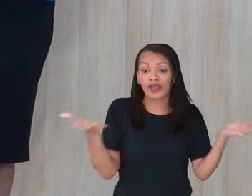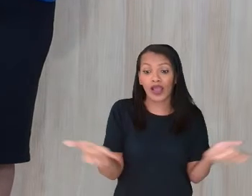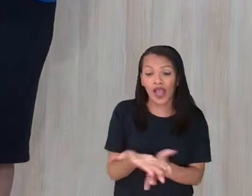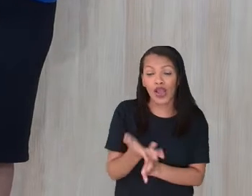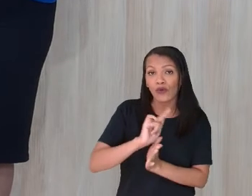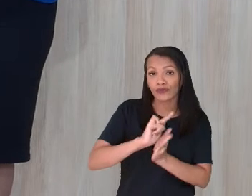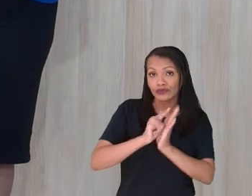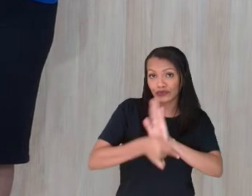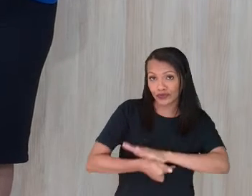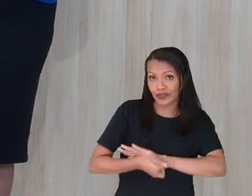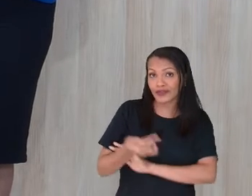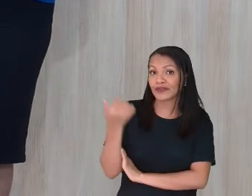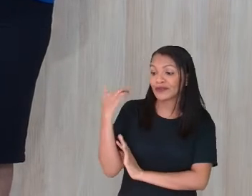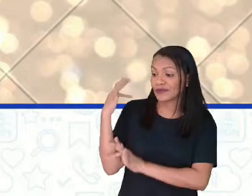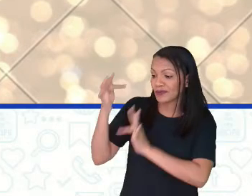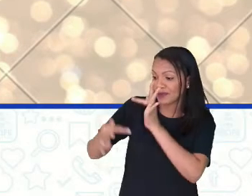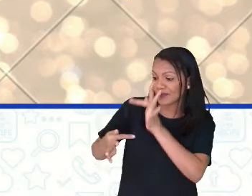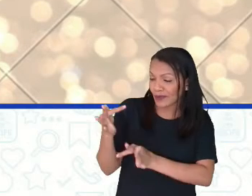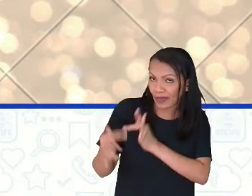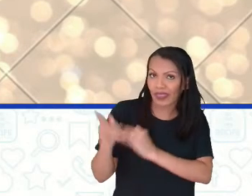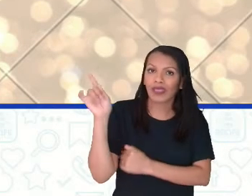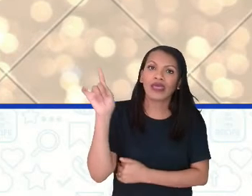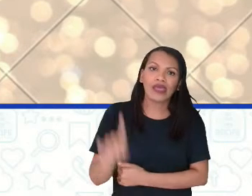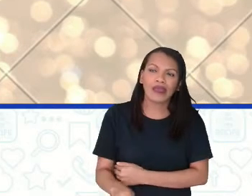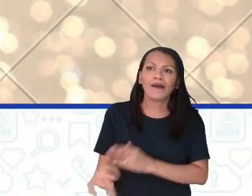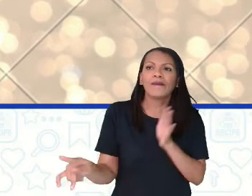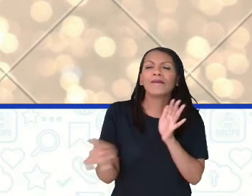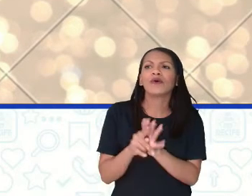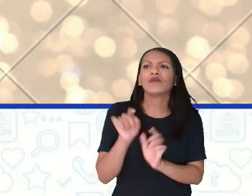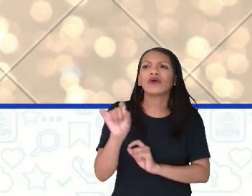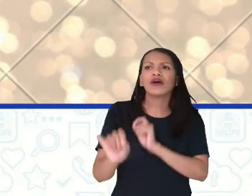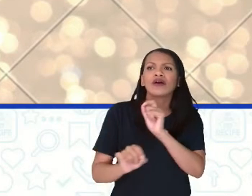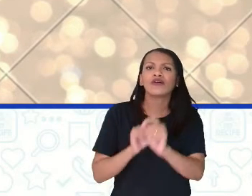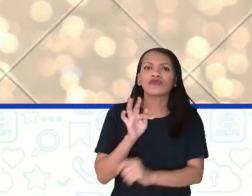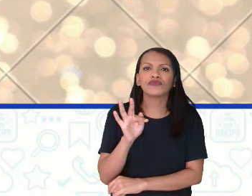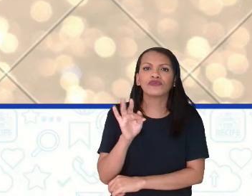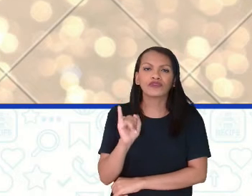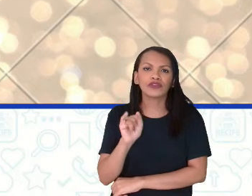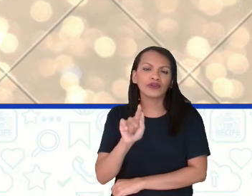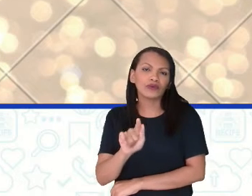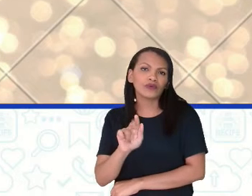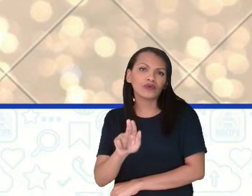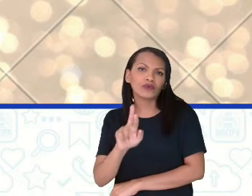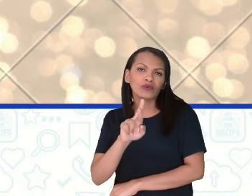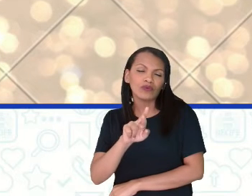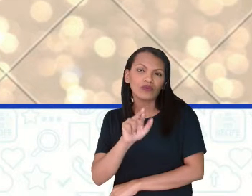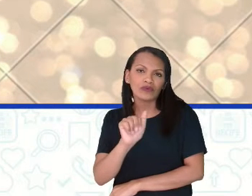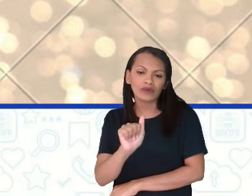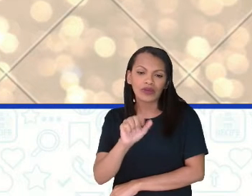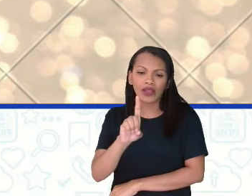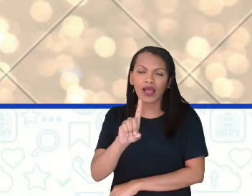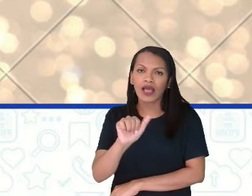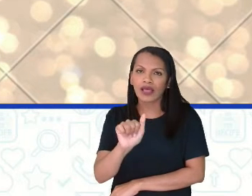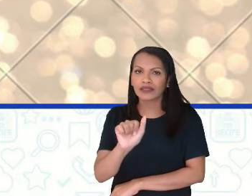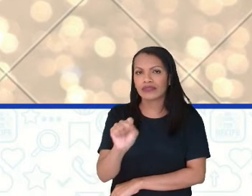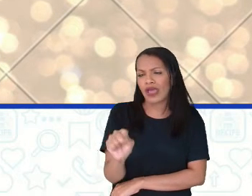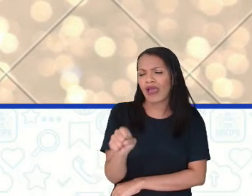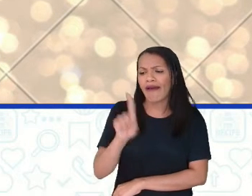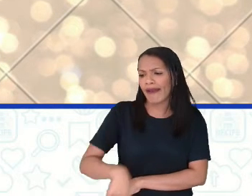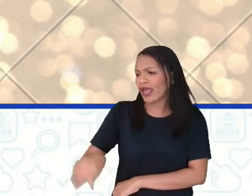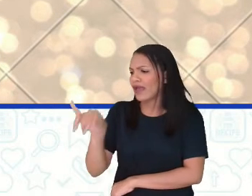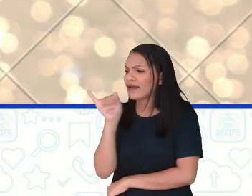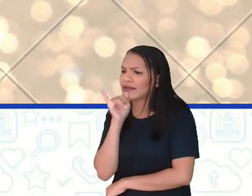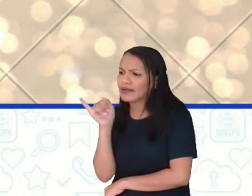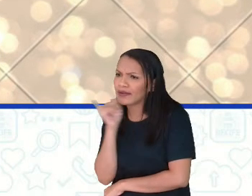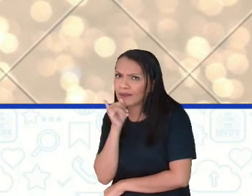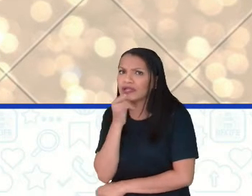fábula. Olha, é uma narrativa figurada, o que isso quer dizer? Aquela que fará uso de uma narrativa simbólica. Então, ali a gente está